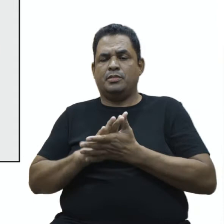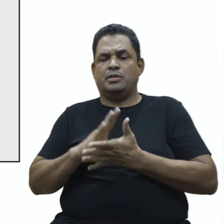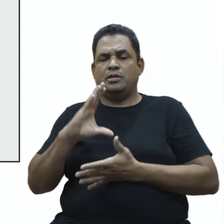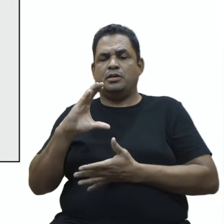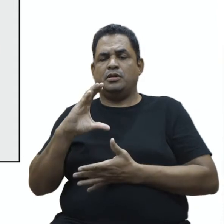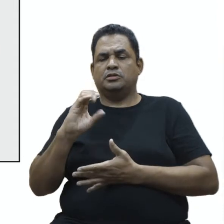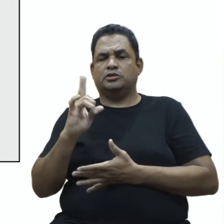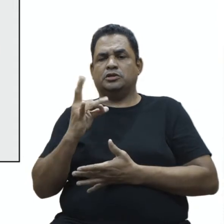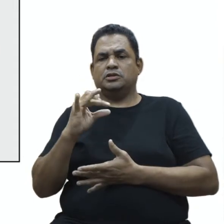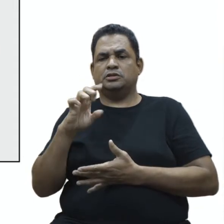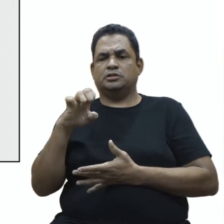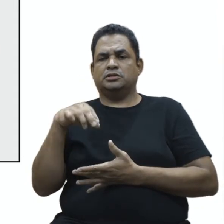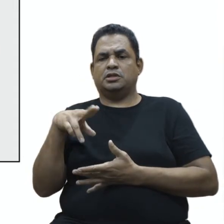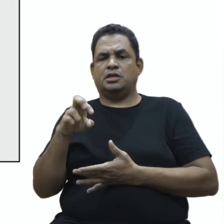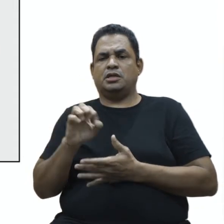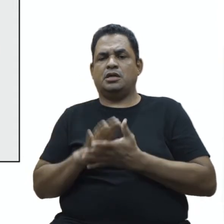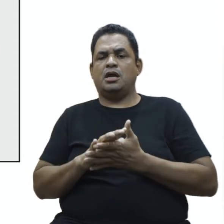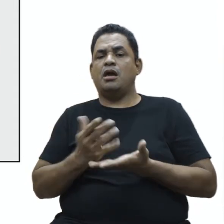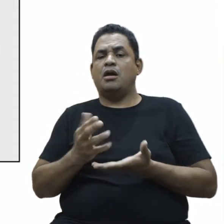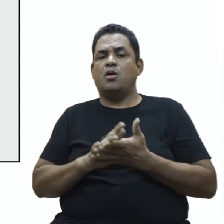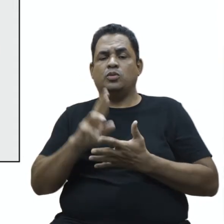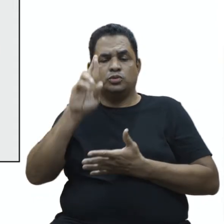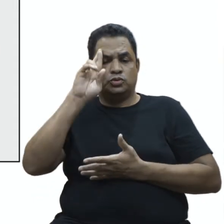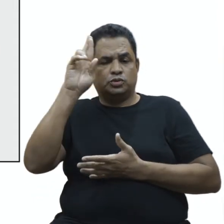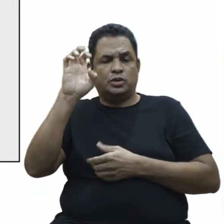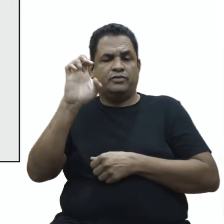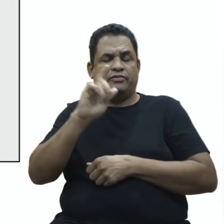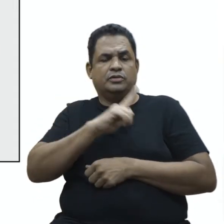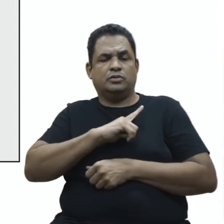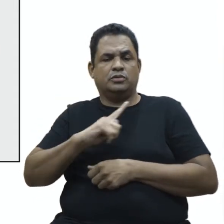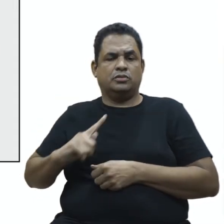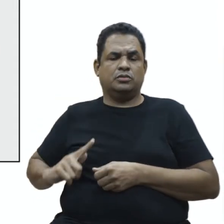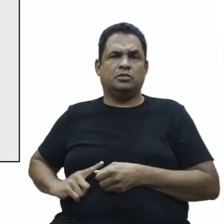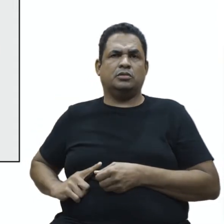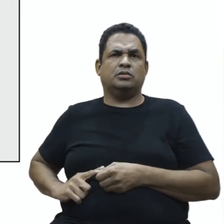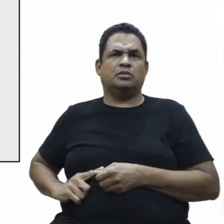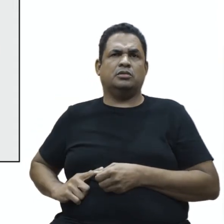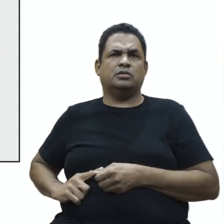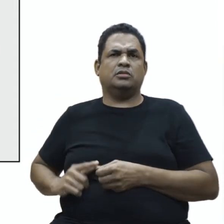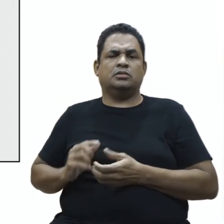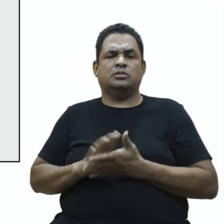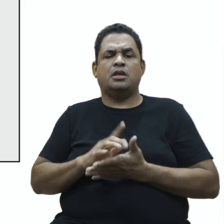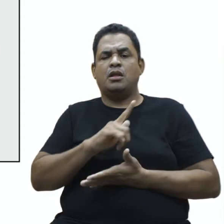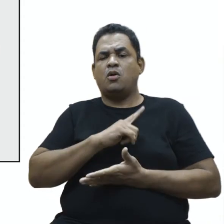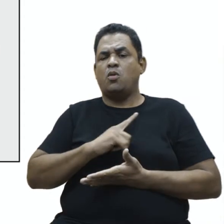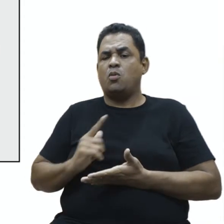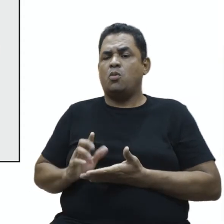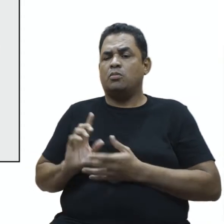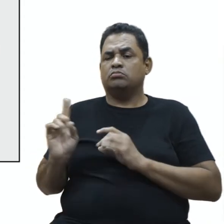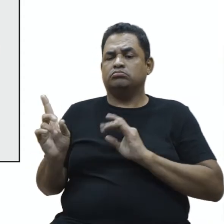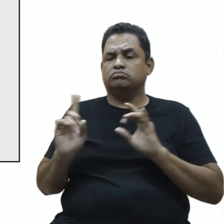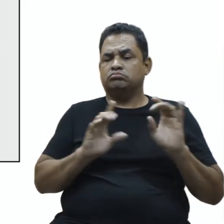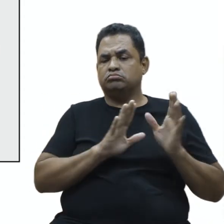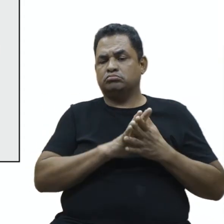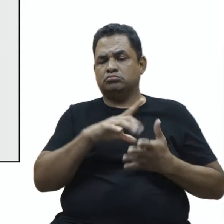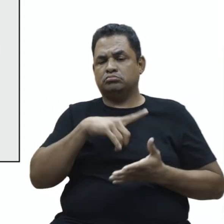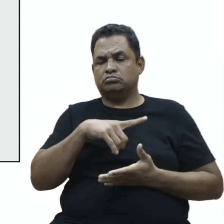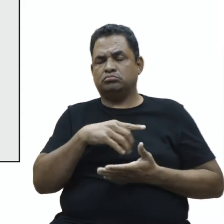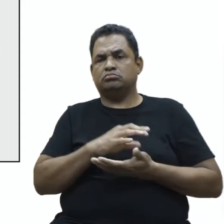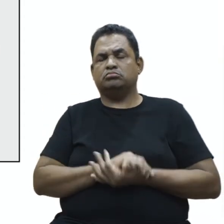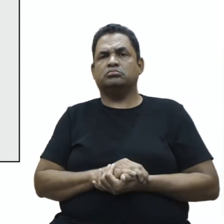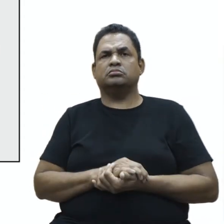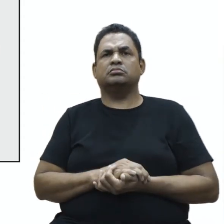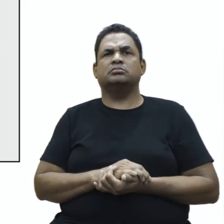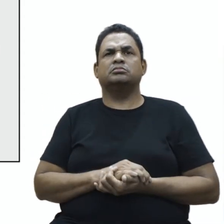o chanceler é o chefe de governo, ok? Então, ela governa de um lado, o chanceler também governa de